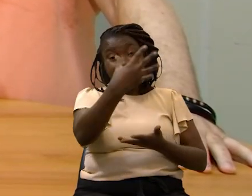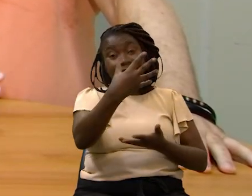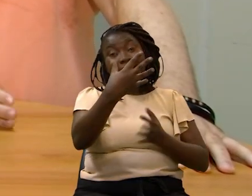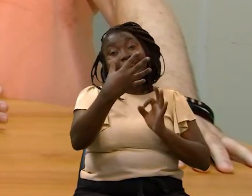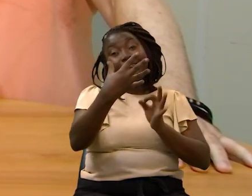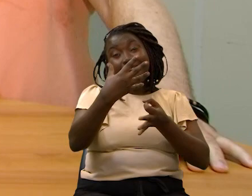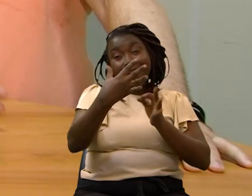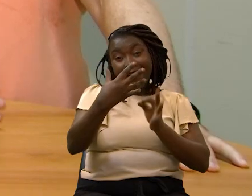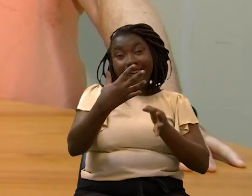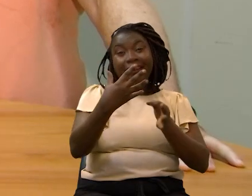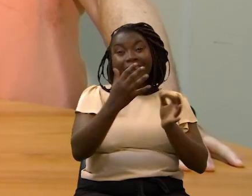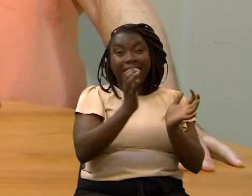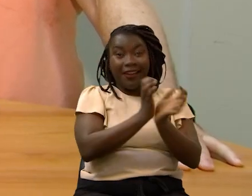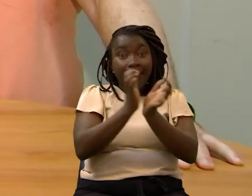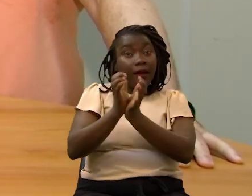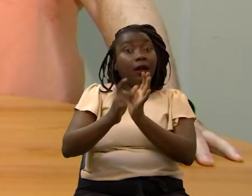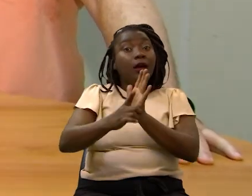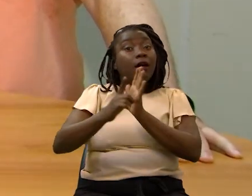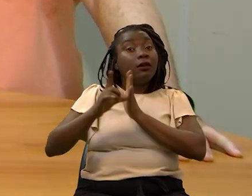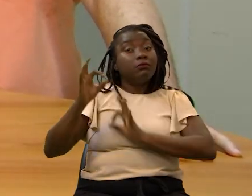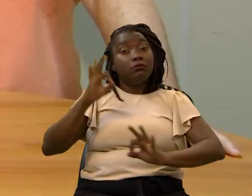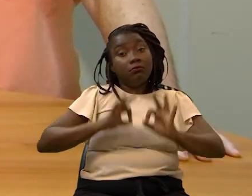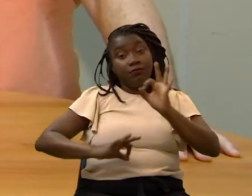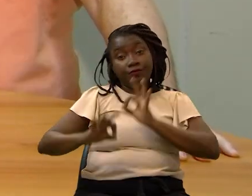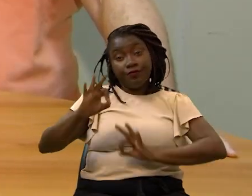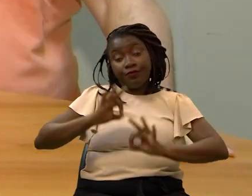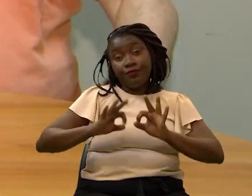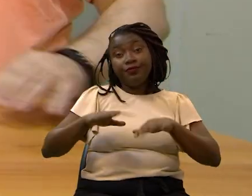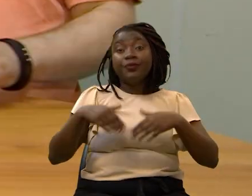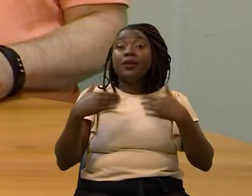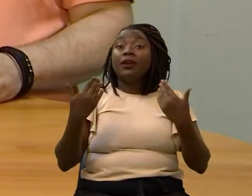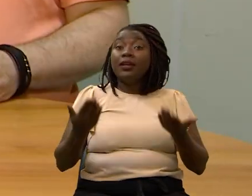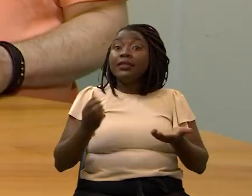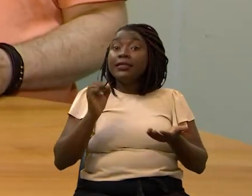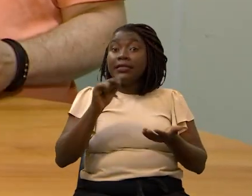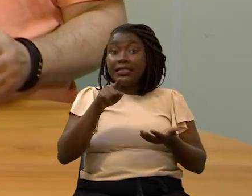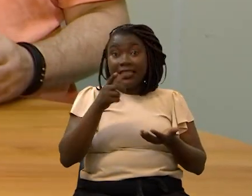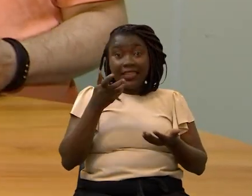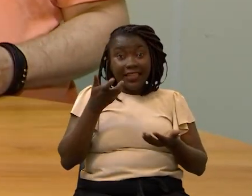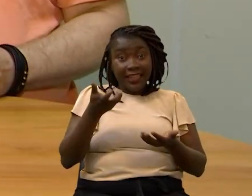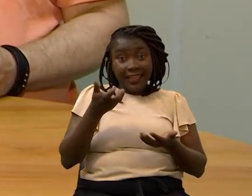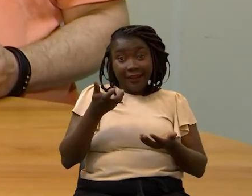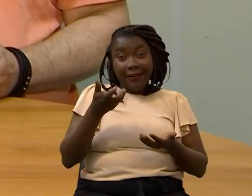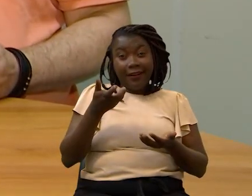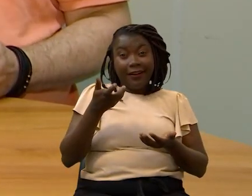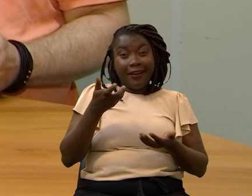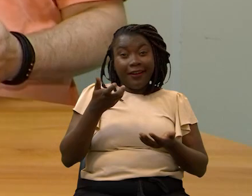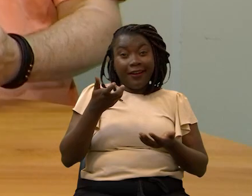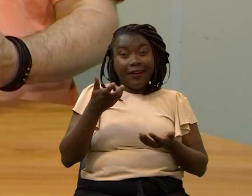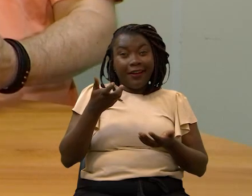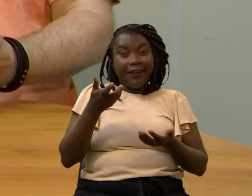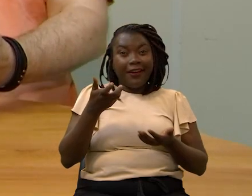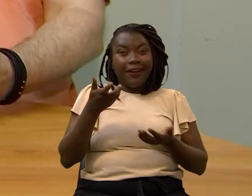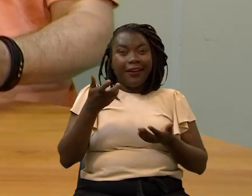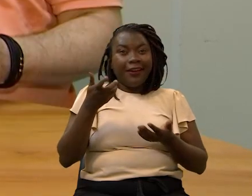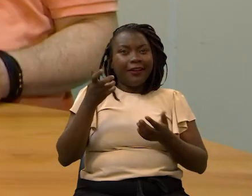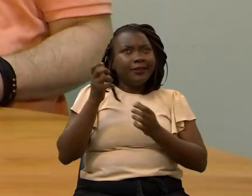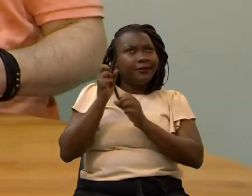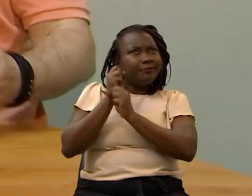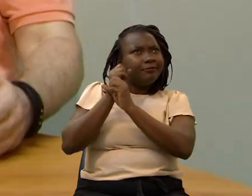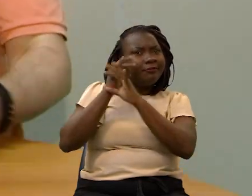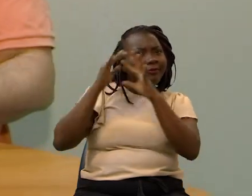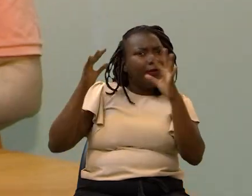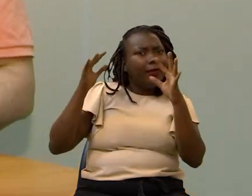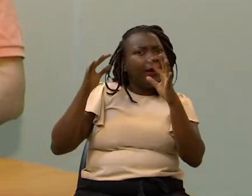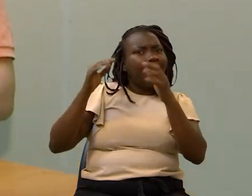Viagem, férias, ela é planejamento. Então, assim, se você quiser evitar algum